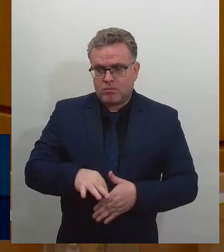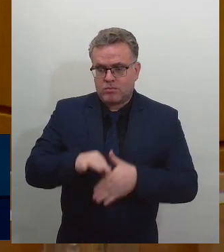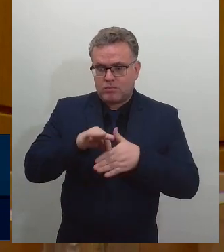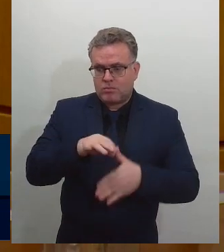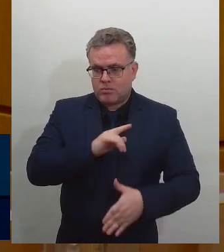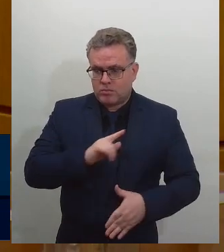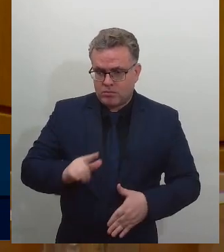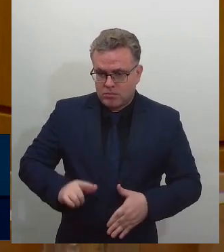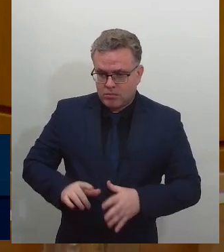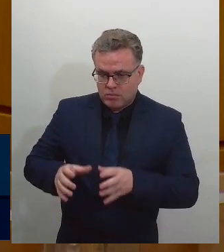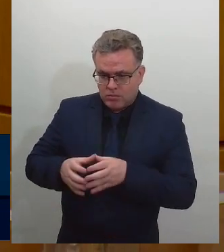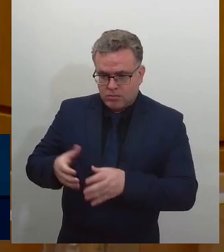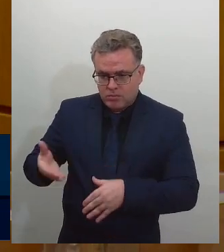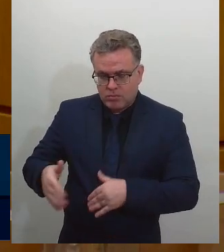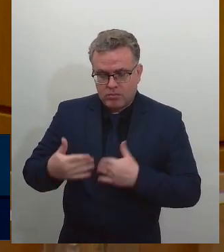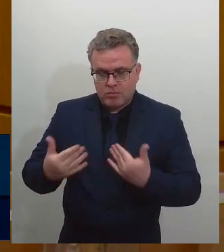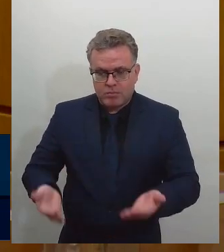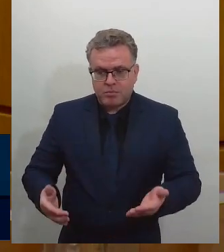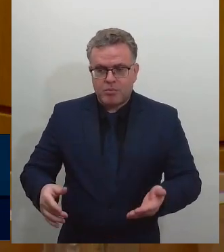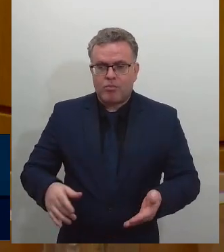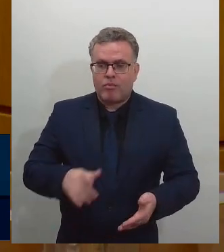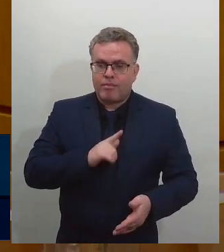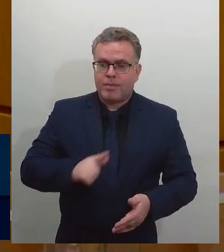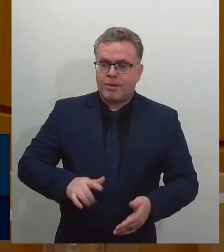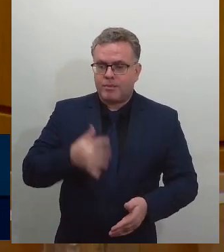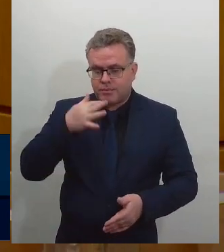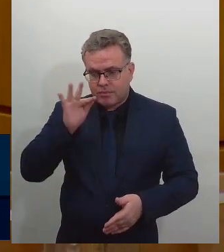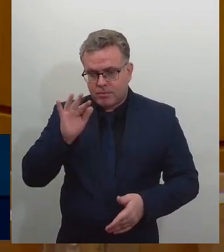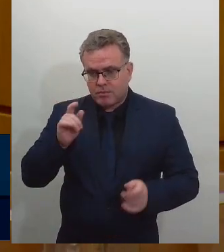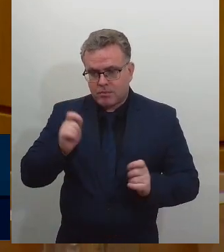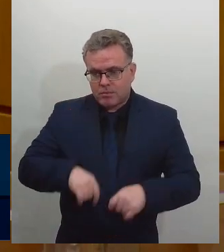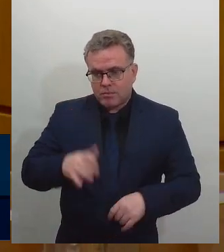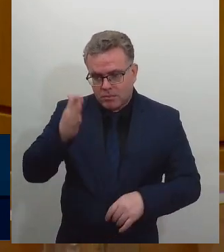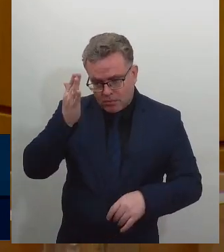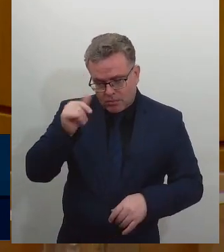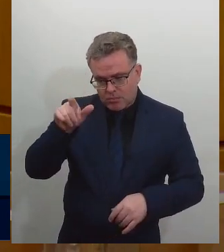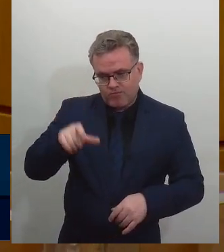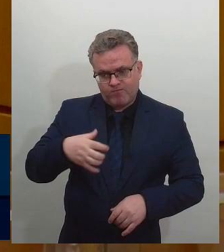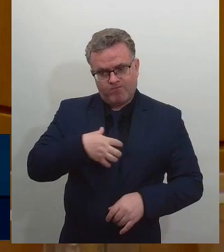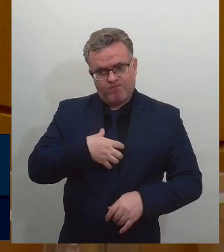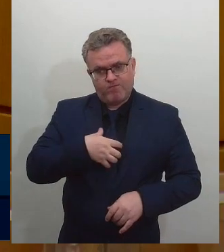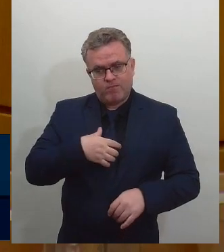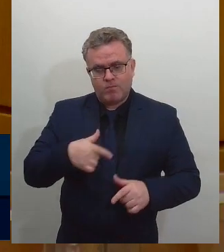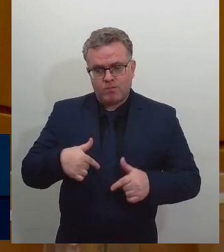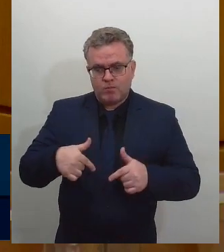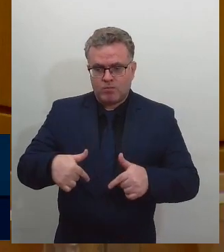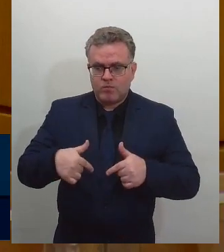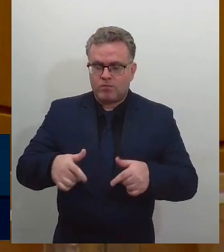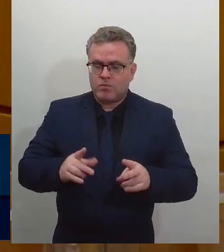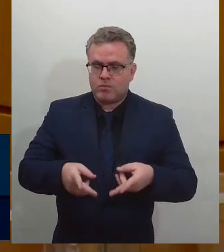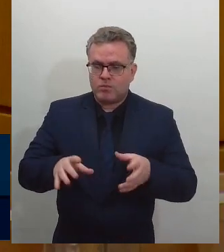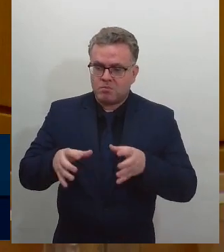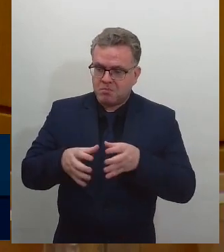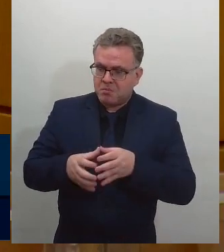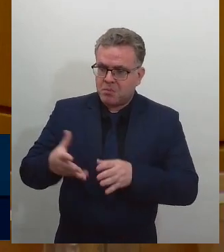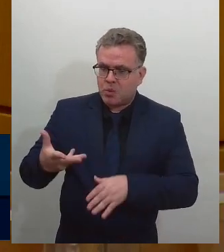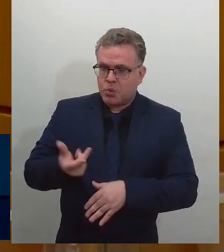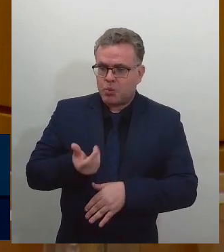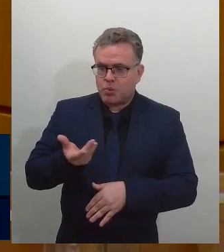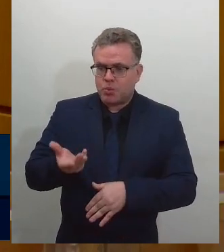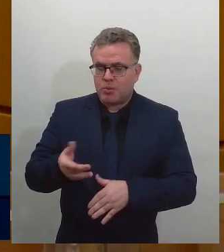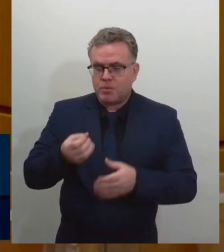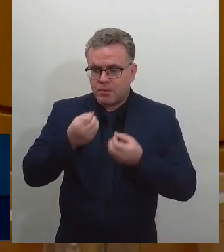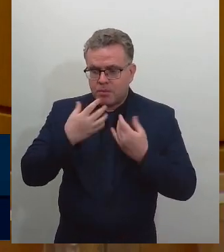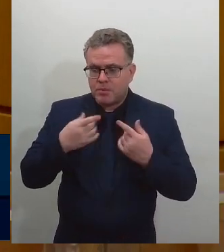estado, Fábio Mitidieri, que eu sei da sensibilidade que ele tem e de toda a sua equipe, para que nós possamos aliviar a dor